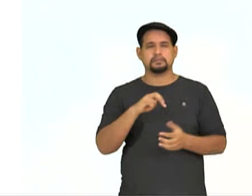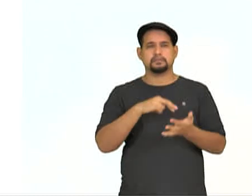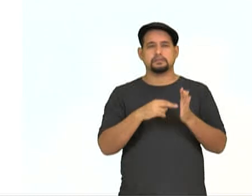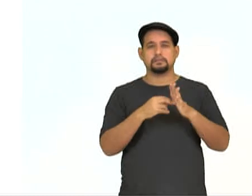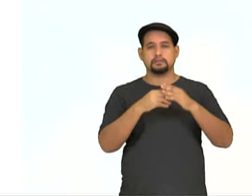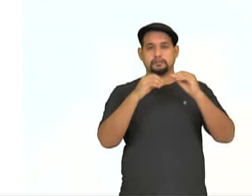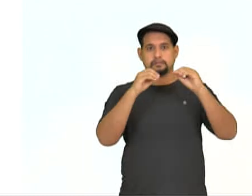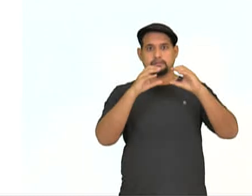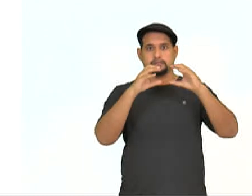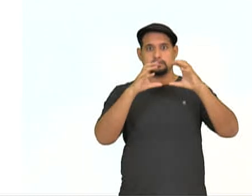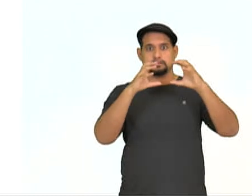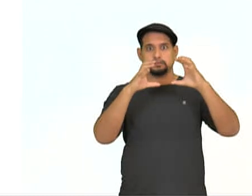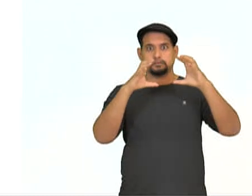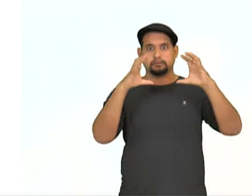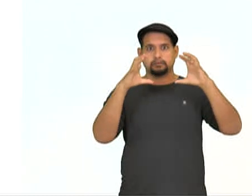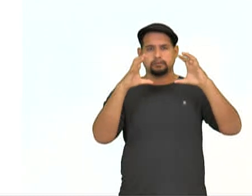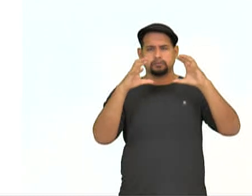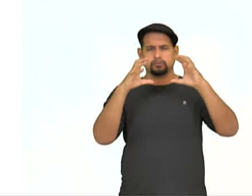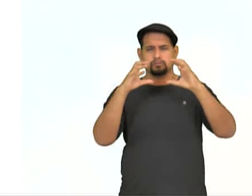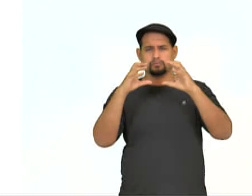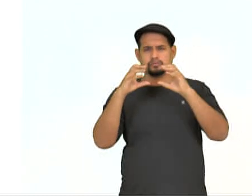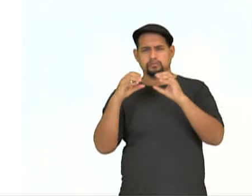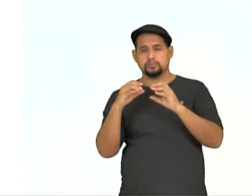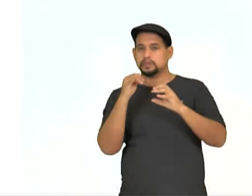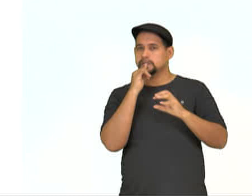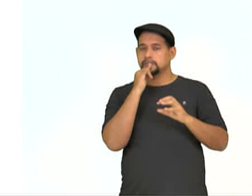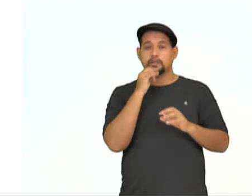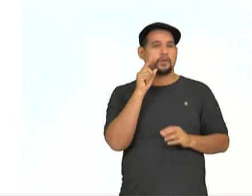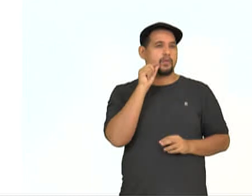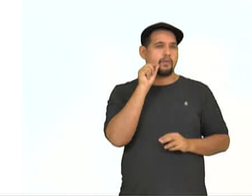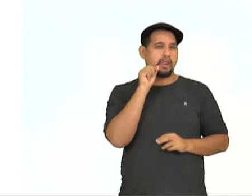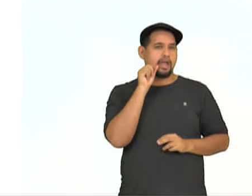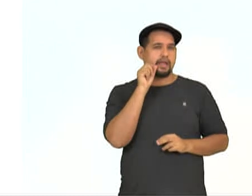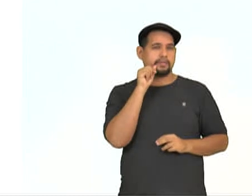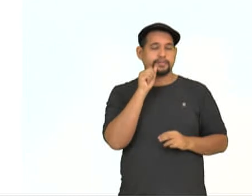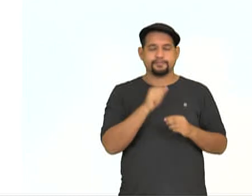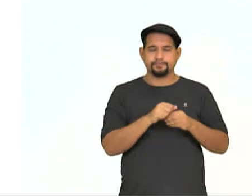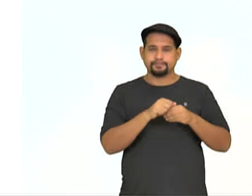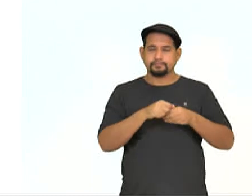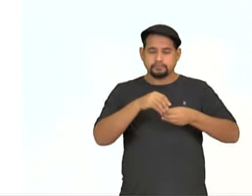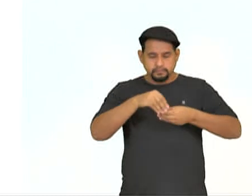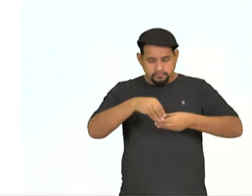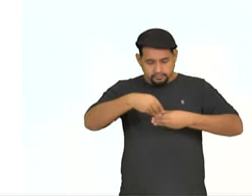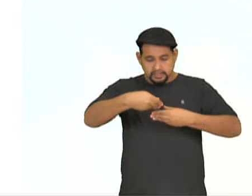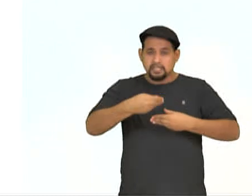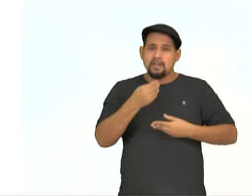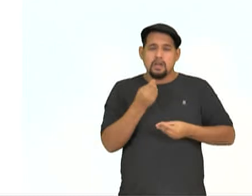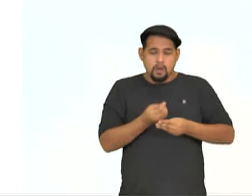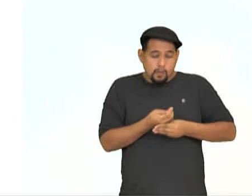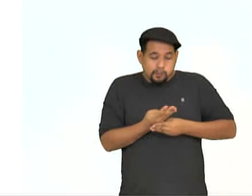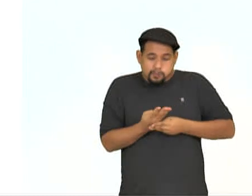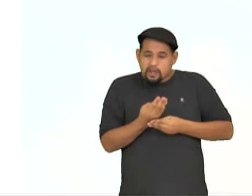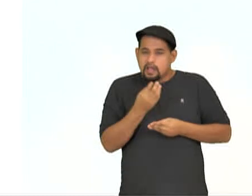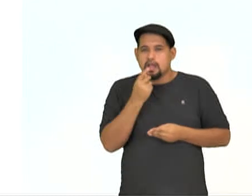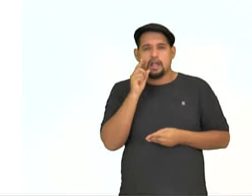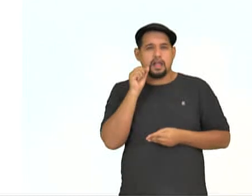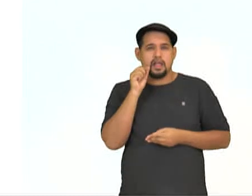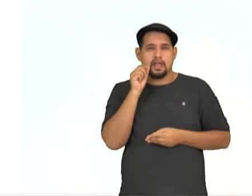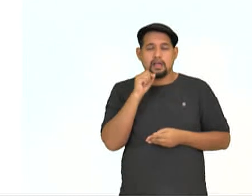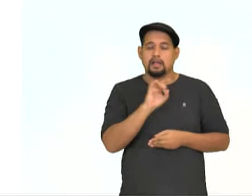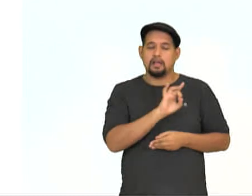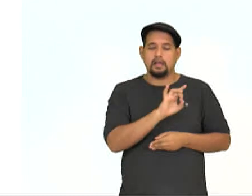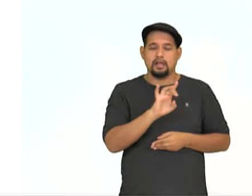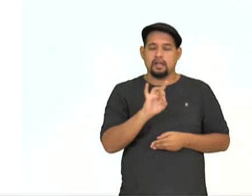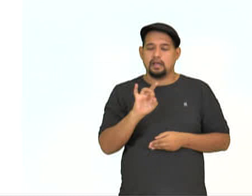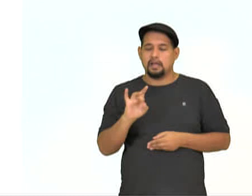gradação da cor, ou seja, vamos pegar o exemplo do lápis de cor. Quando você abre a tua caixa de lápis de cor, que tem vários lápis, cada cor é